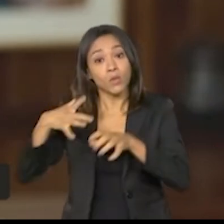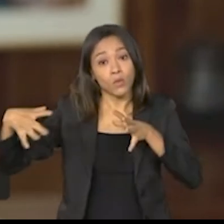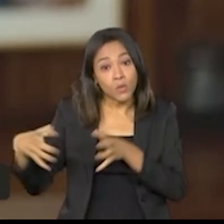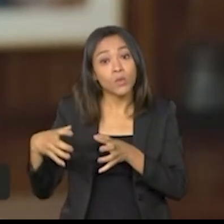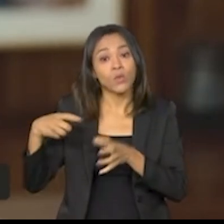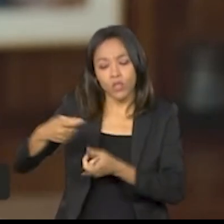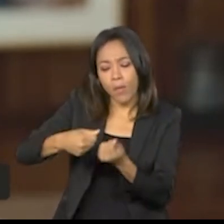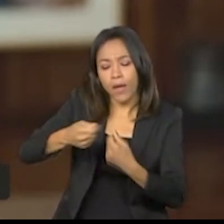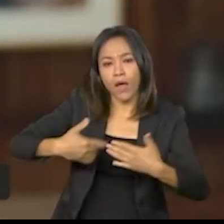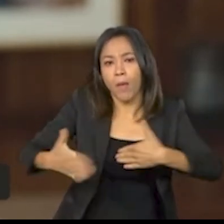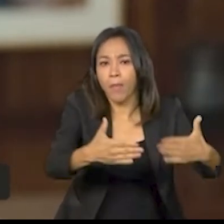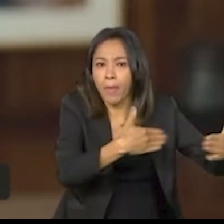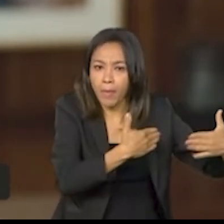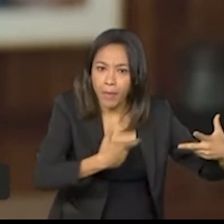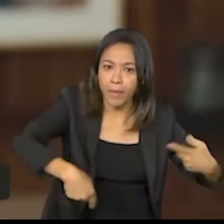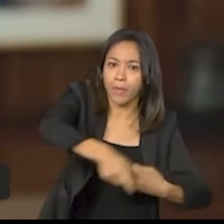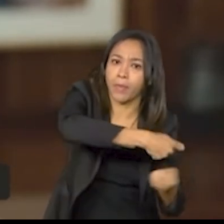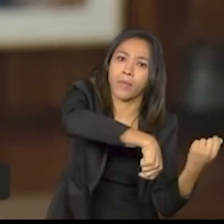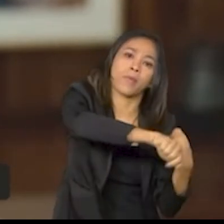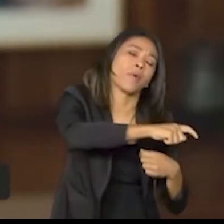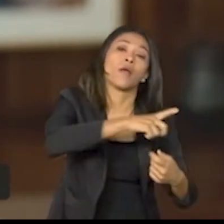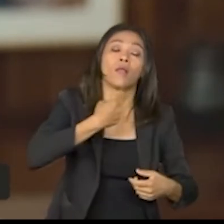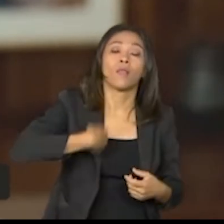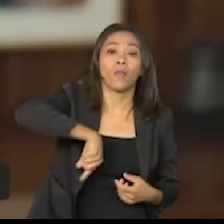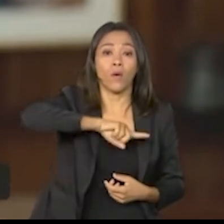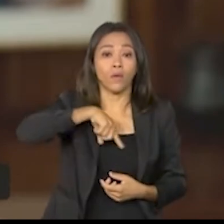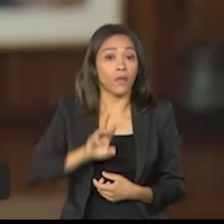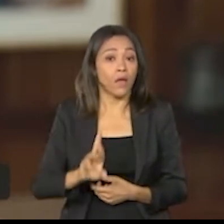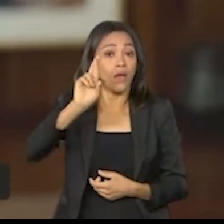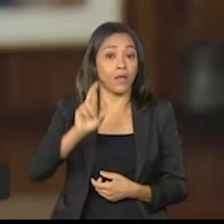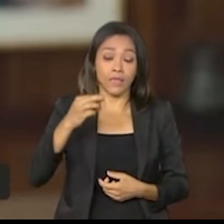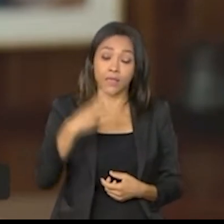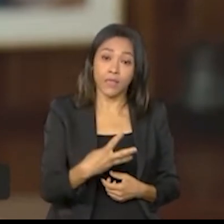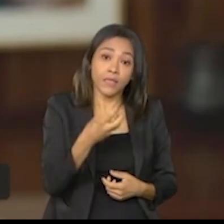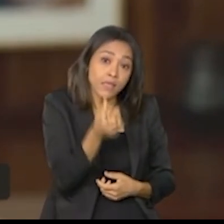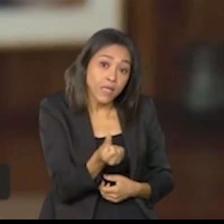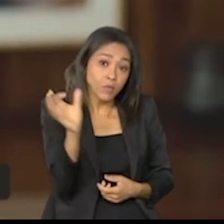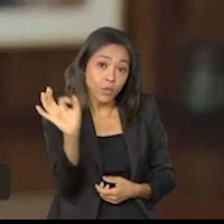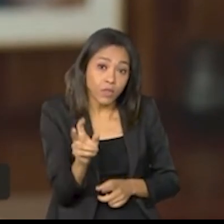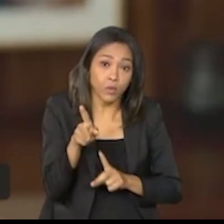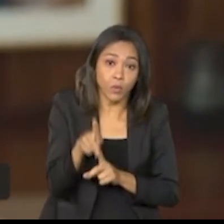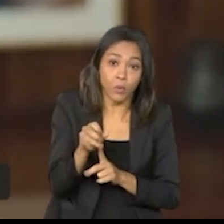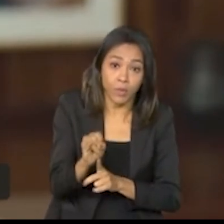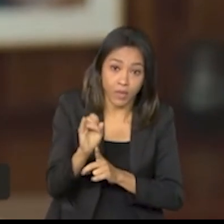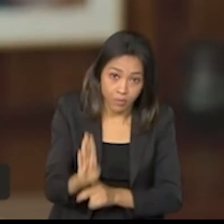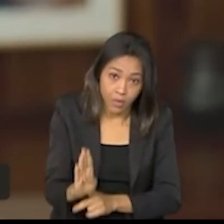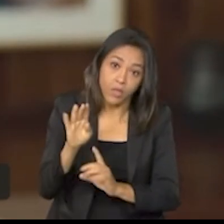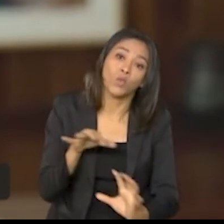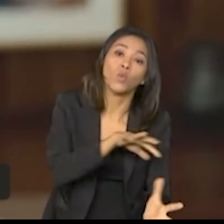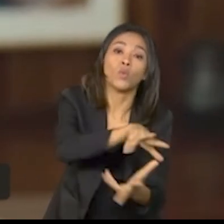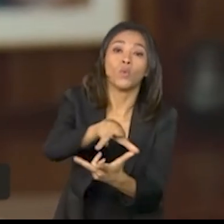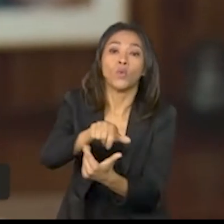com elevada mobilidade social representamos 36% do PIB Global por paridade de poder de